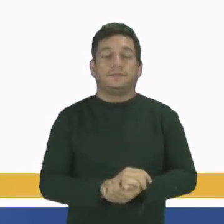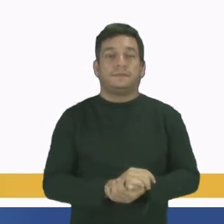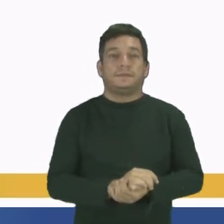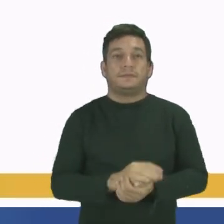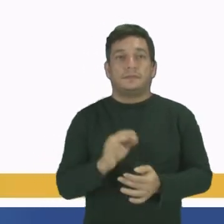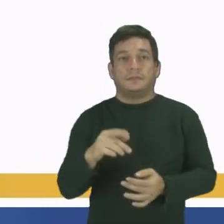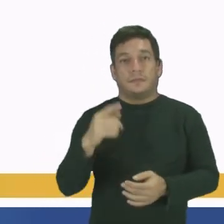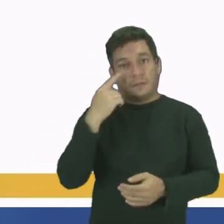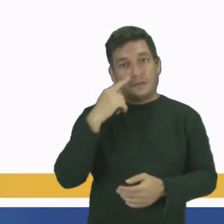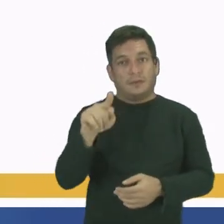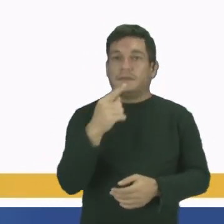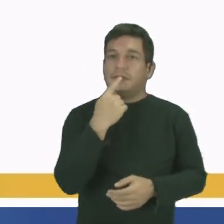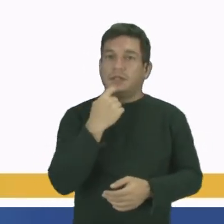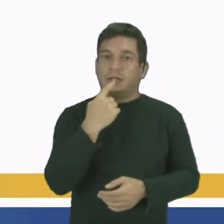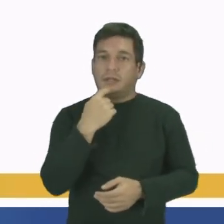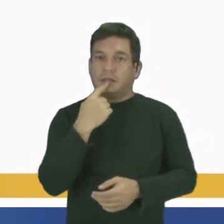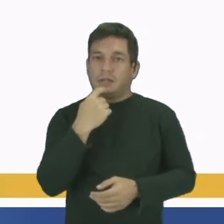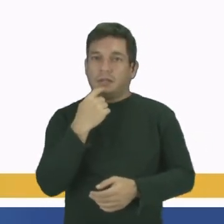nessa linha